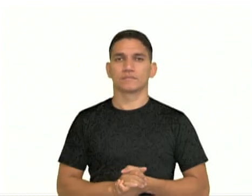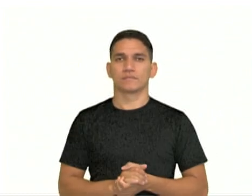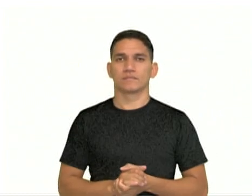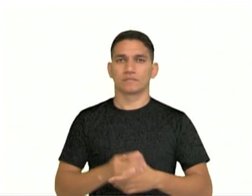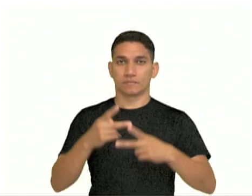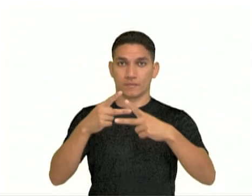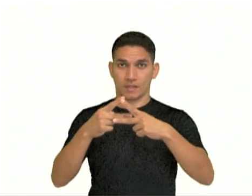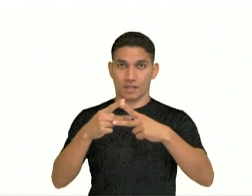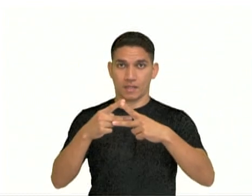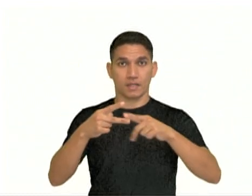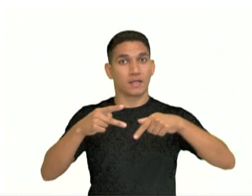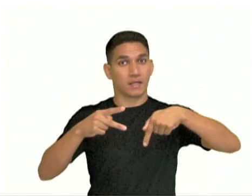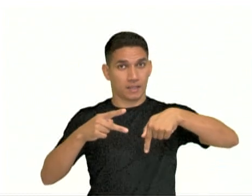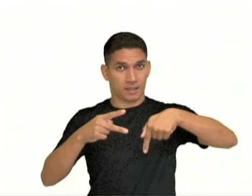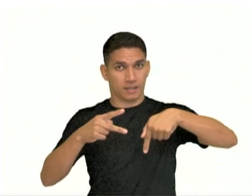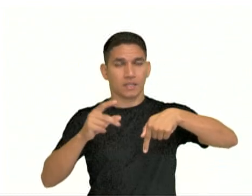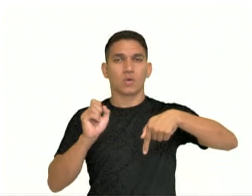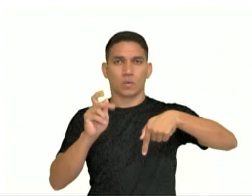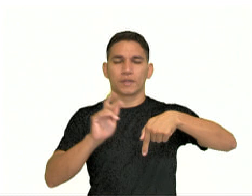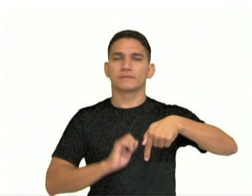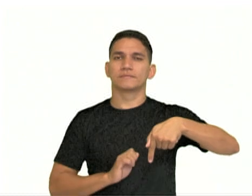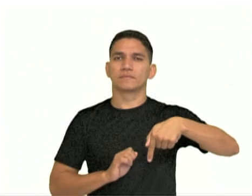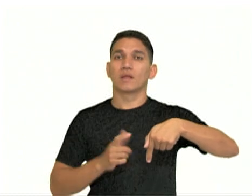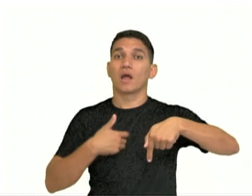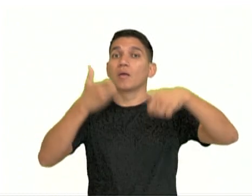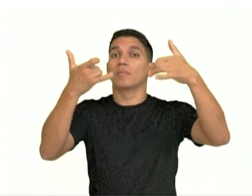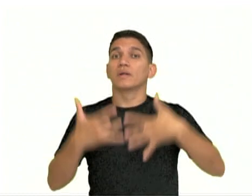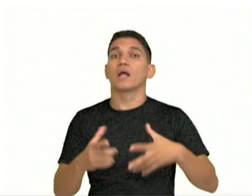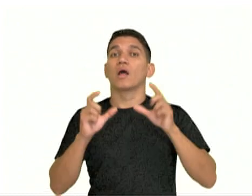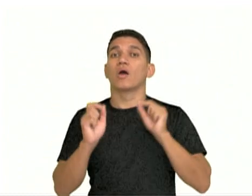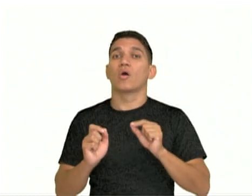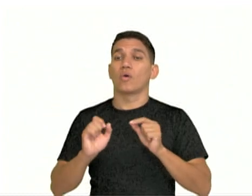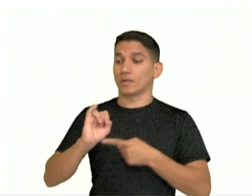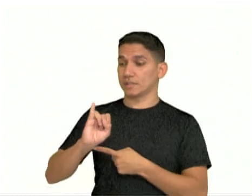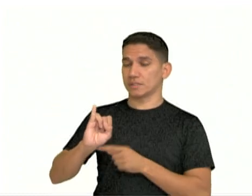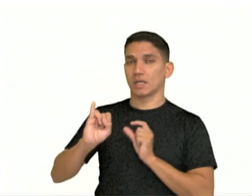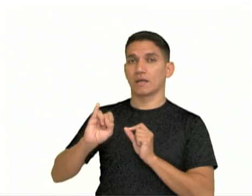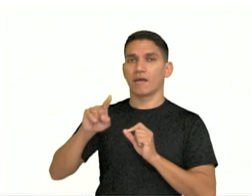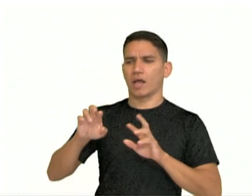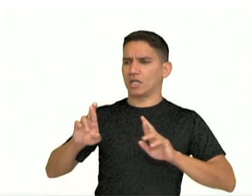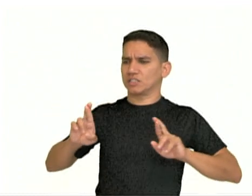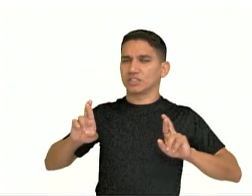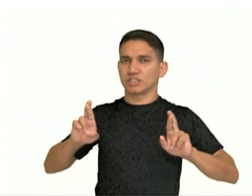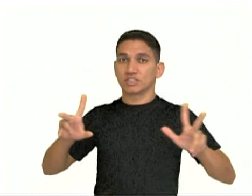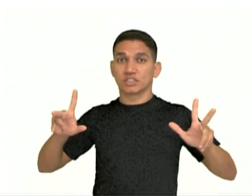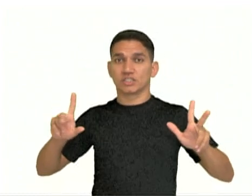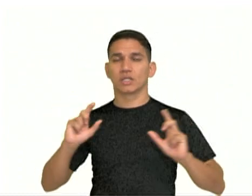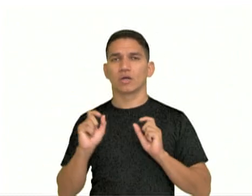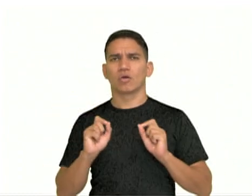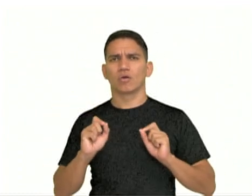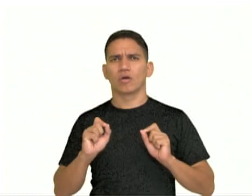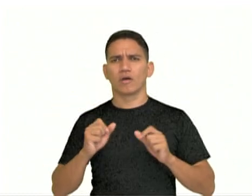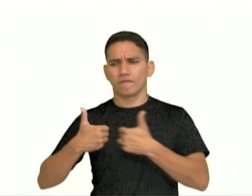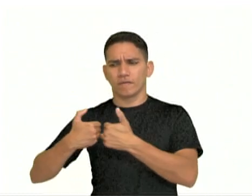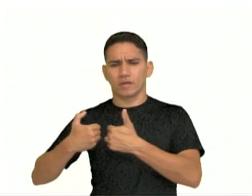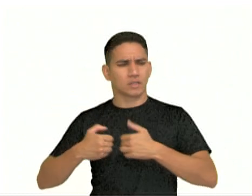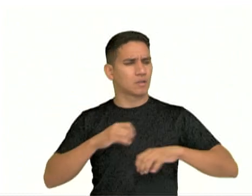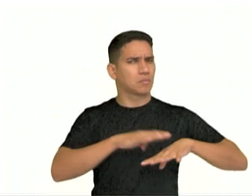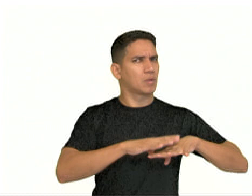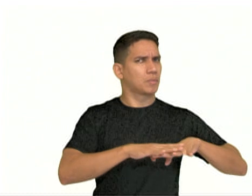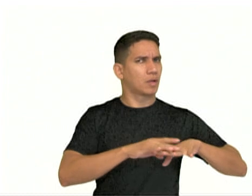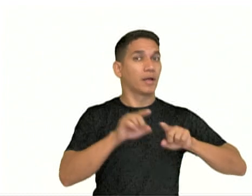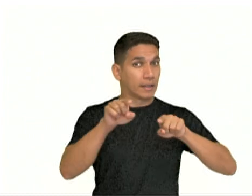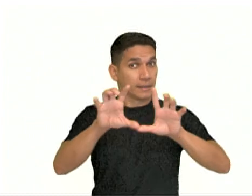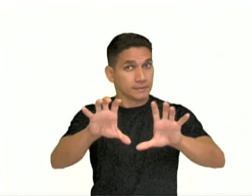delta Q, certo? E eu posso dizer que esse impulso é a diferença, ou seja, o que é diferença em física e matemática?